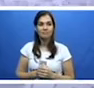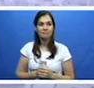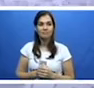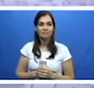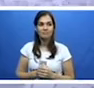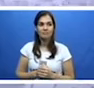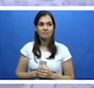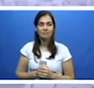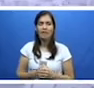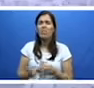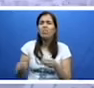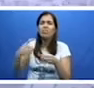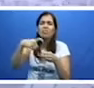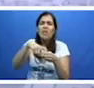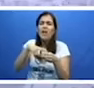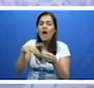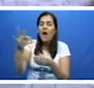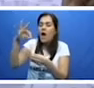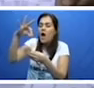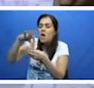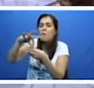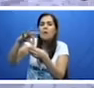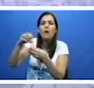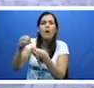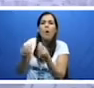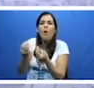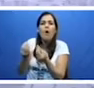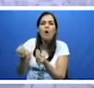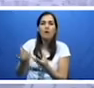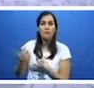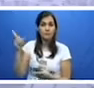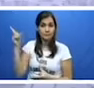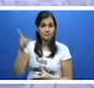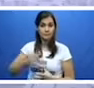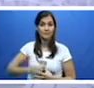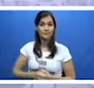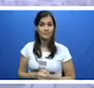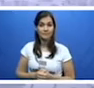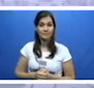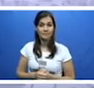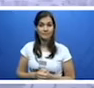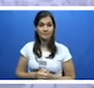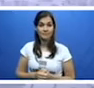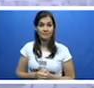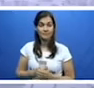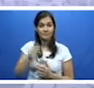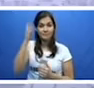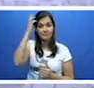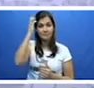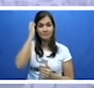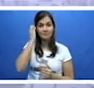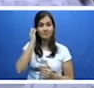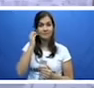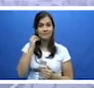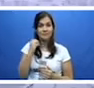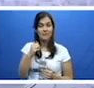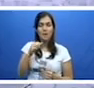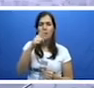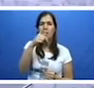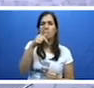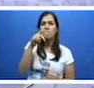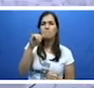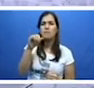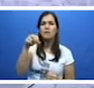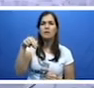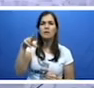é bom a planta com semente Qual que é a semente O que vem a ser essa semente aqui um exemplo o pinhão